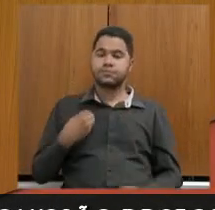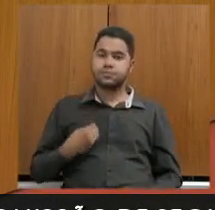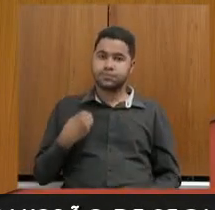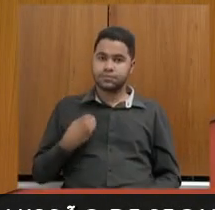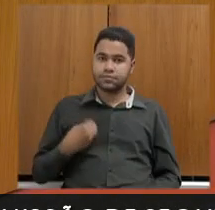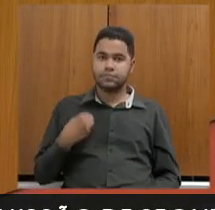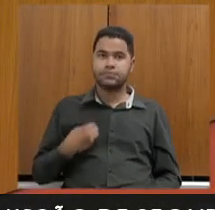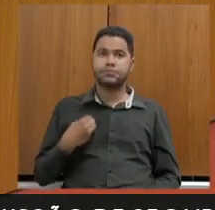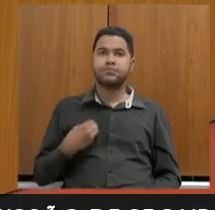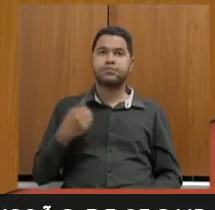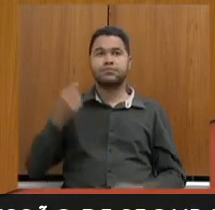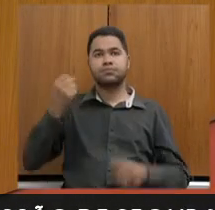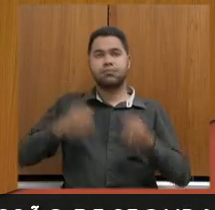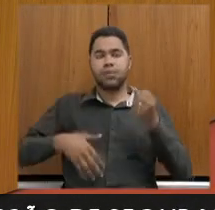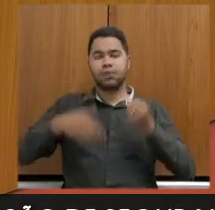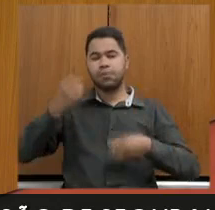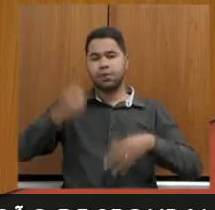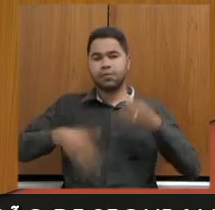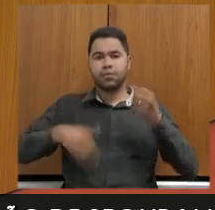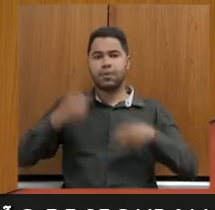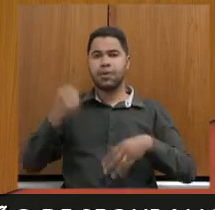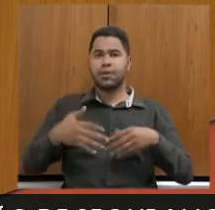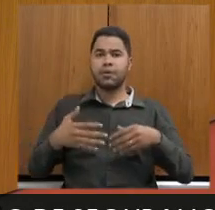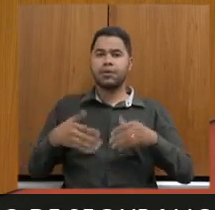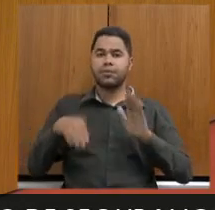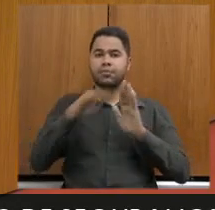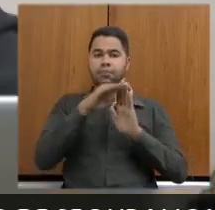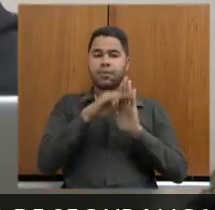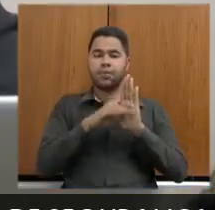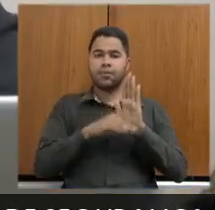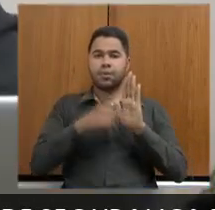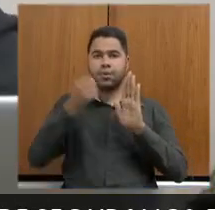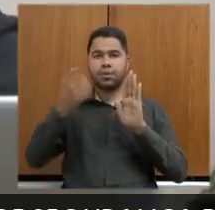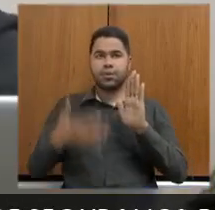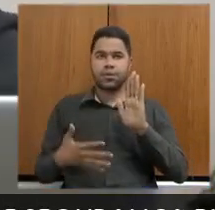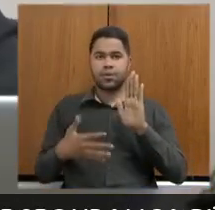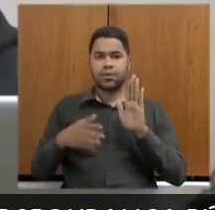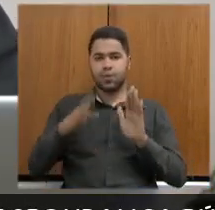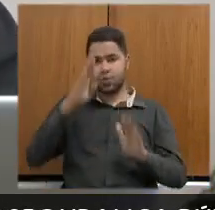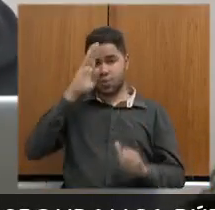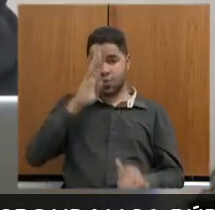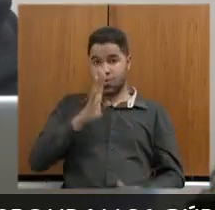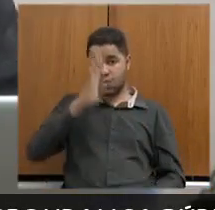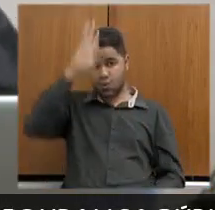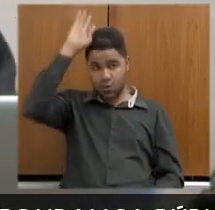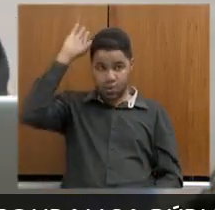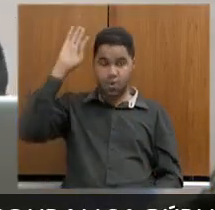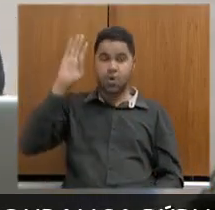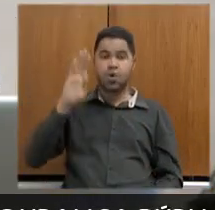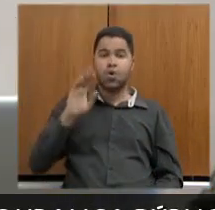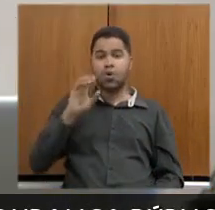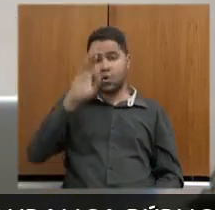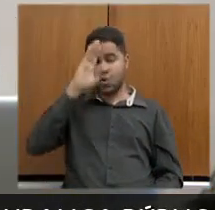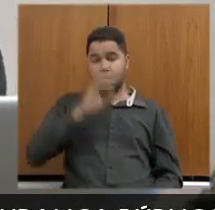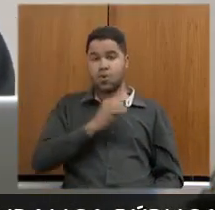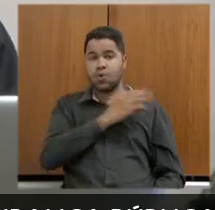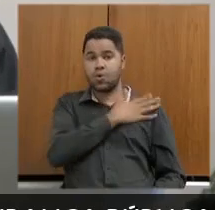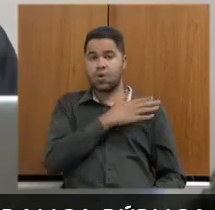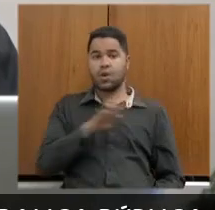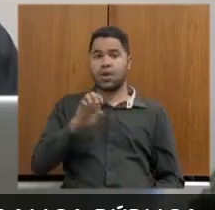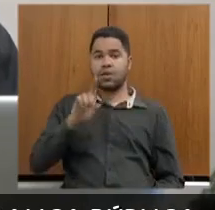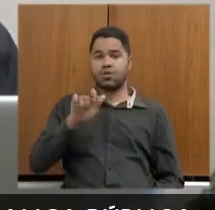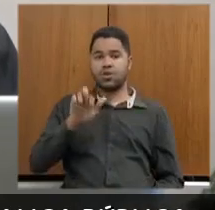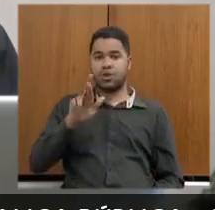e as explanações da prestação de conta do luz comandante-geral do Corpo de Bombeiros Militar Coronel edigas Estevão da Silva